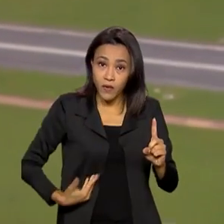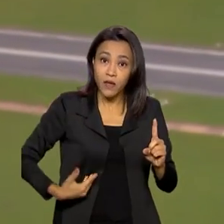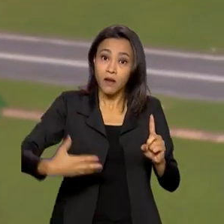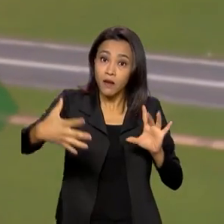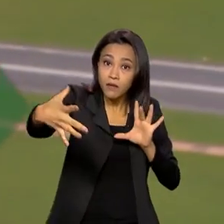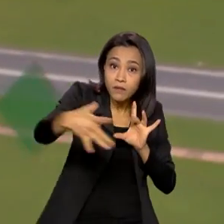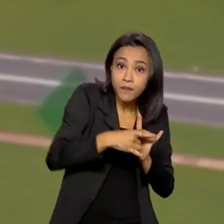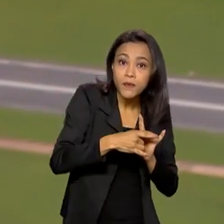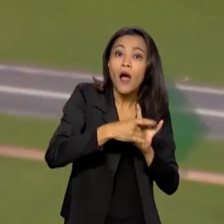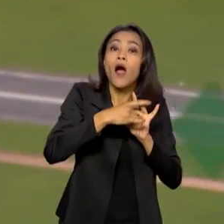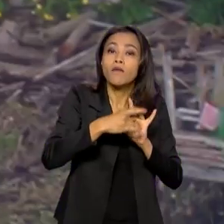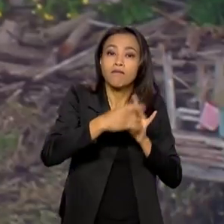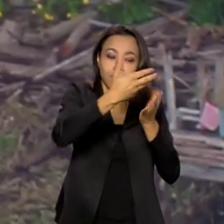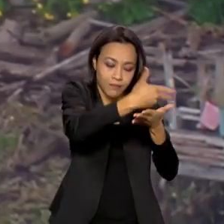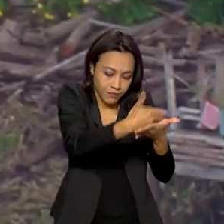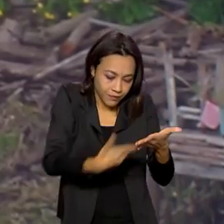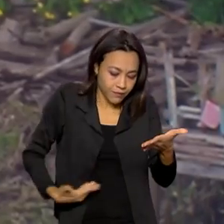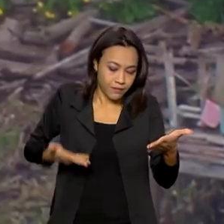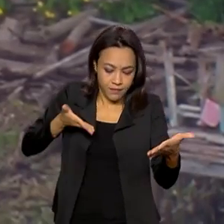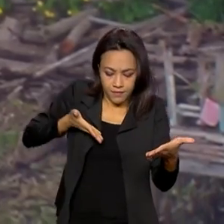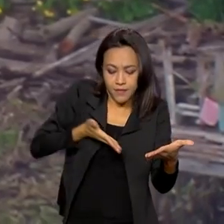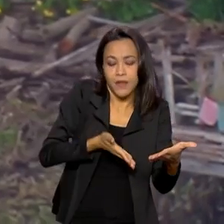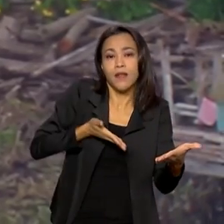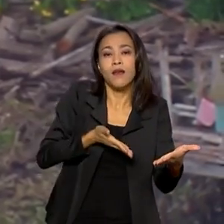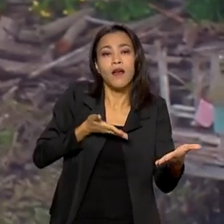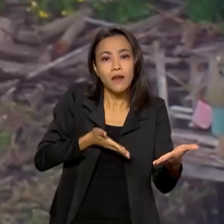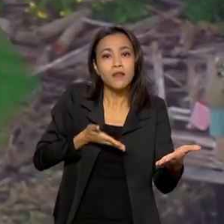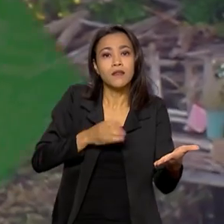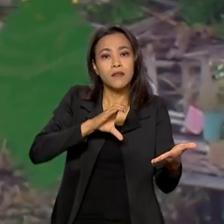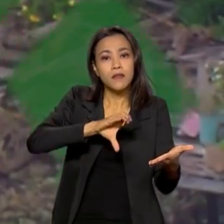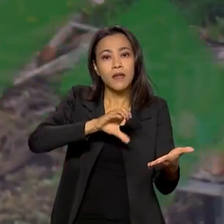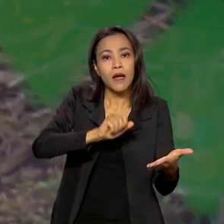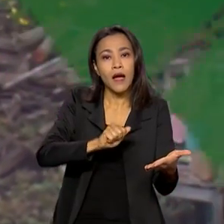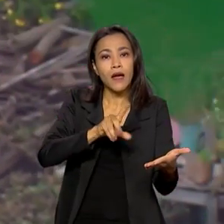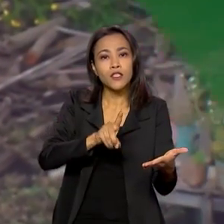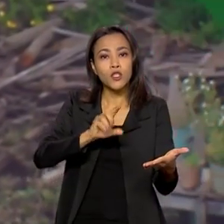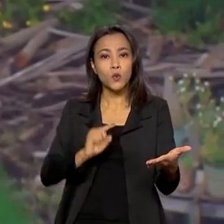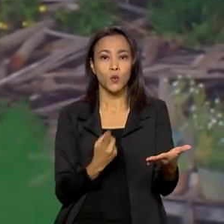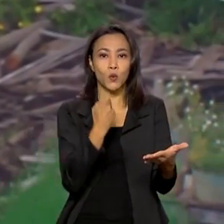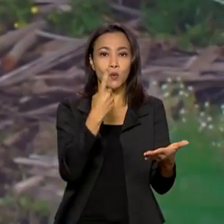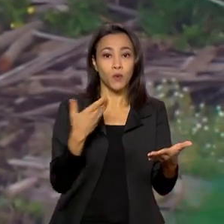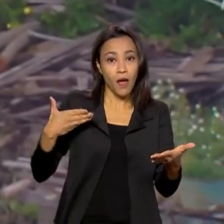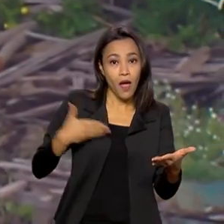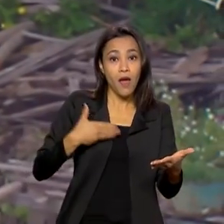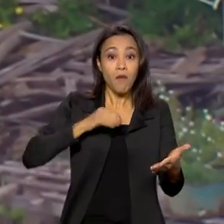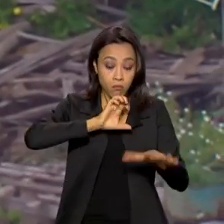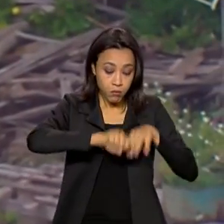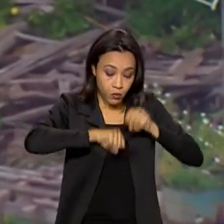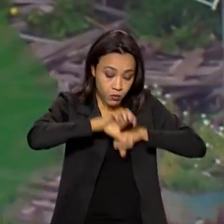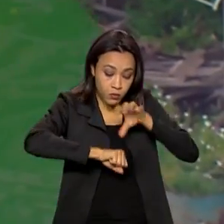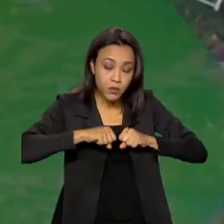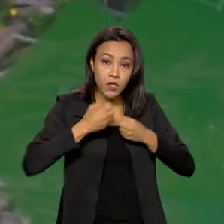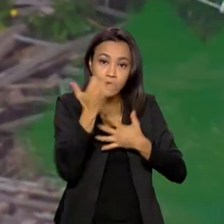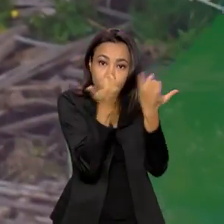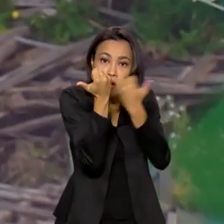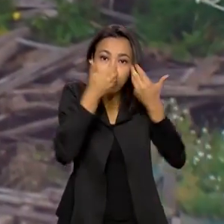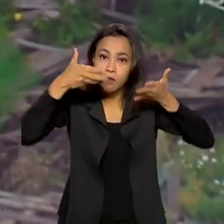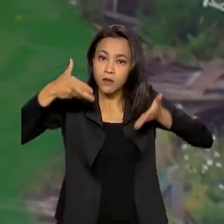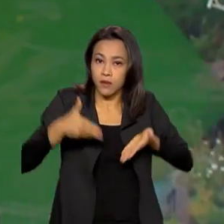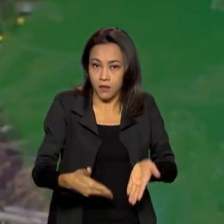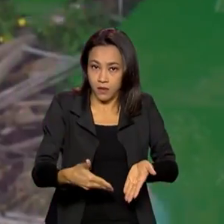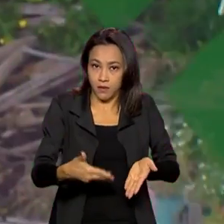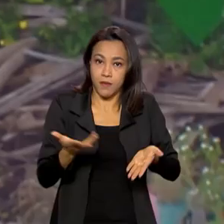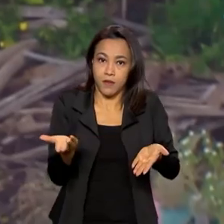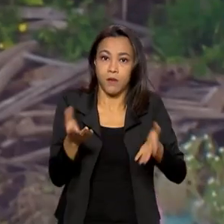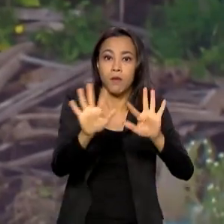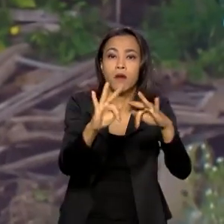governo federal disponibiliza paraa população de baixa renda ele tem como fonte primária os dados que vê do cadastro único então